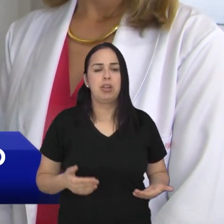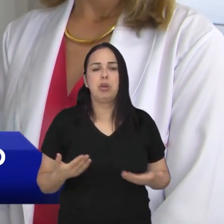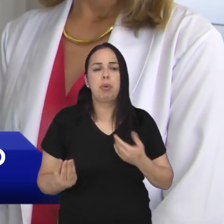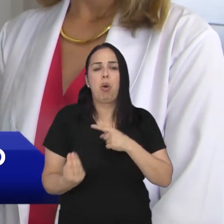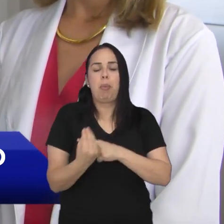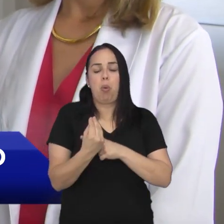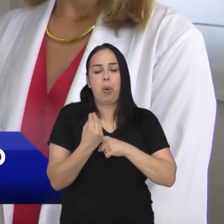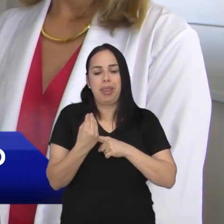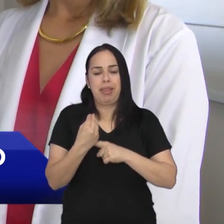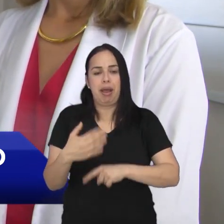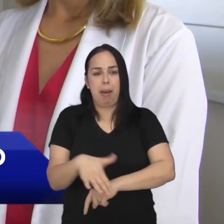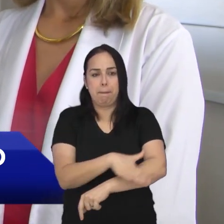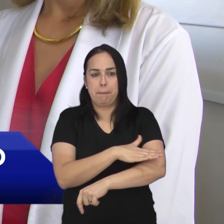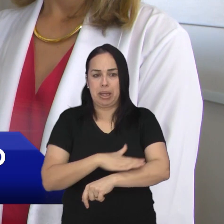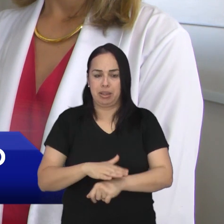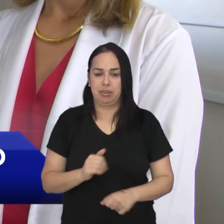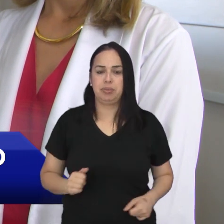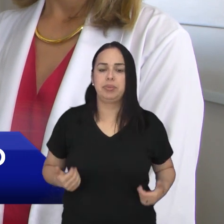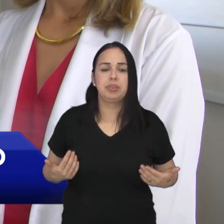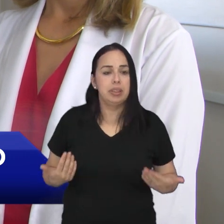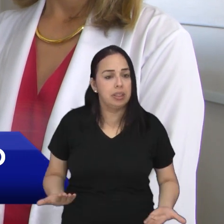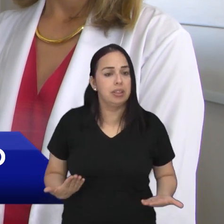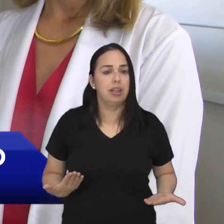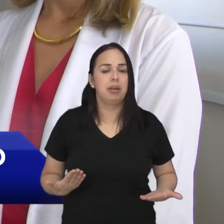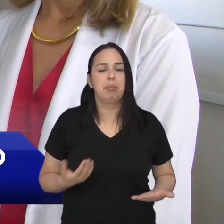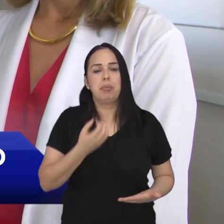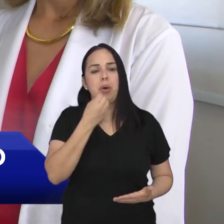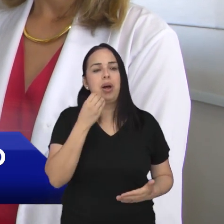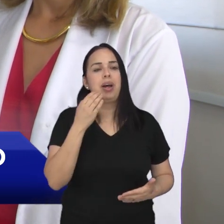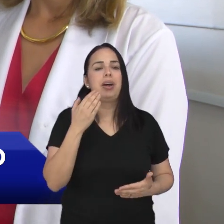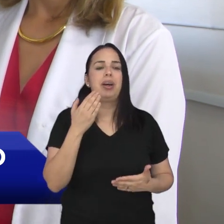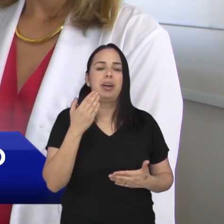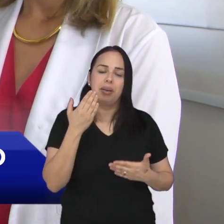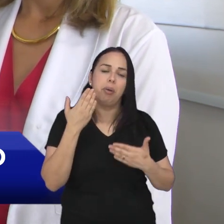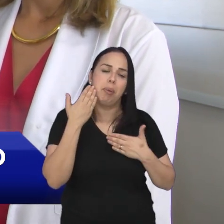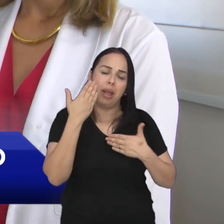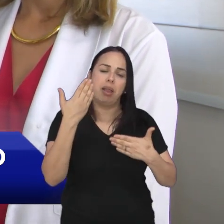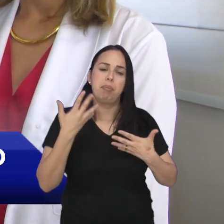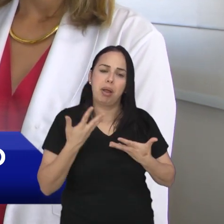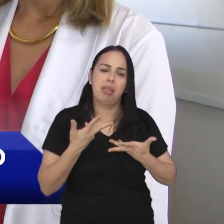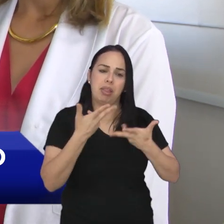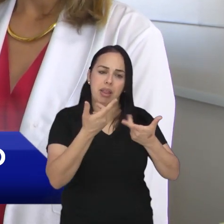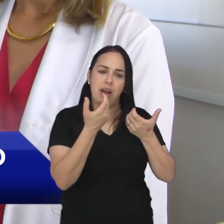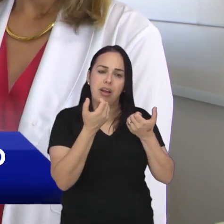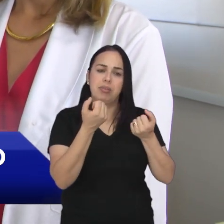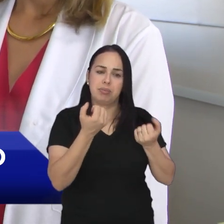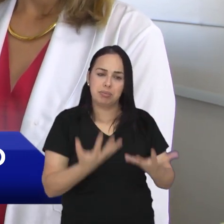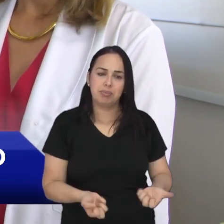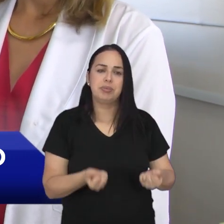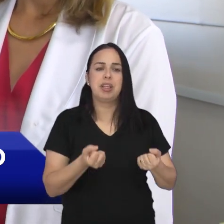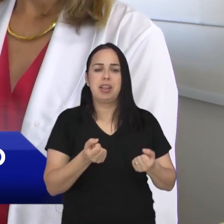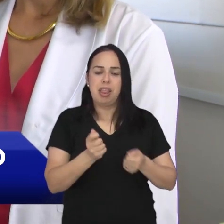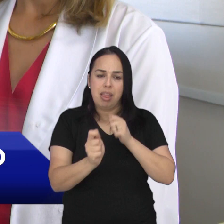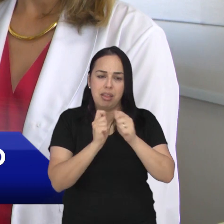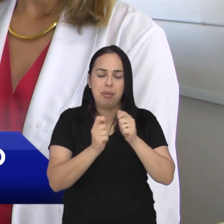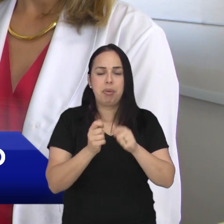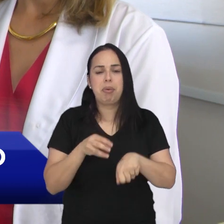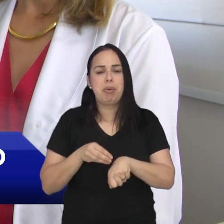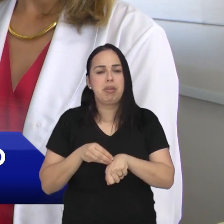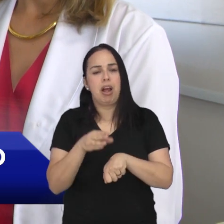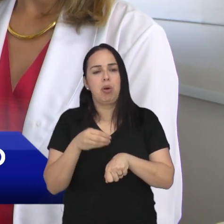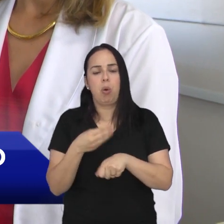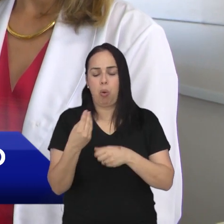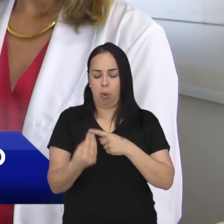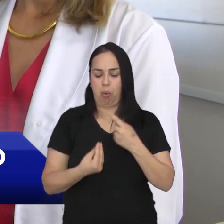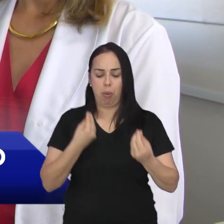orientações para a gente sobre os cuidados que a gente deve ter em relação ao sol. Doutora, muito obrigado por ter aceitado o nosso convite. Queria então que a senhora falasse